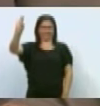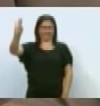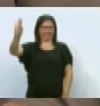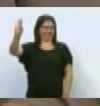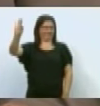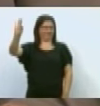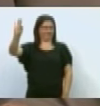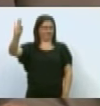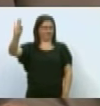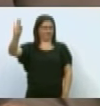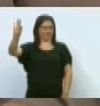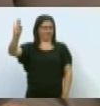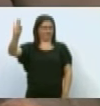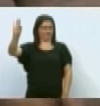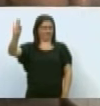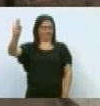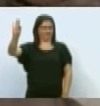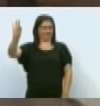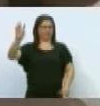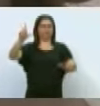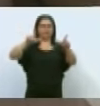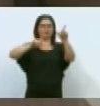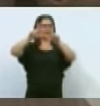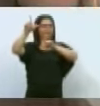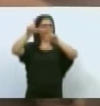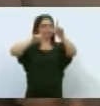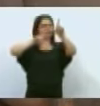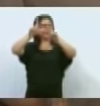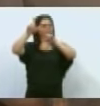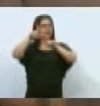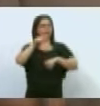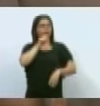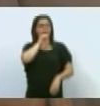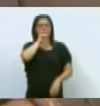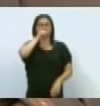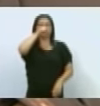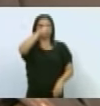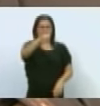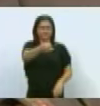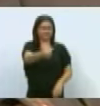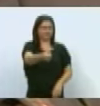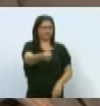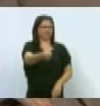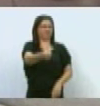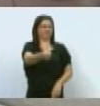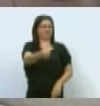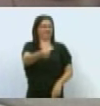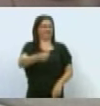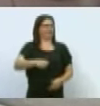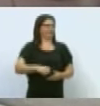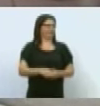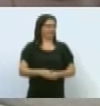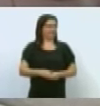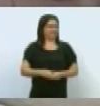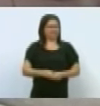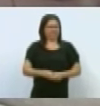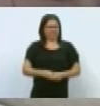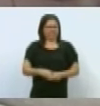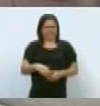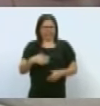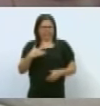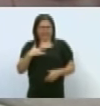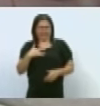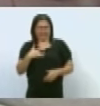T, T, SBT, T. Televisão, ela é apresentadora, ela apresenta. Mas será que até eu que tenho